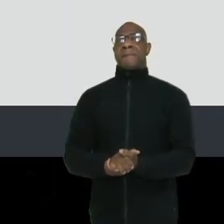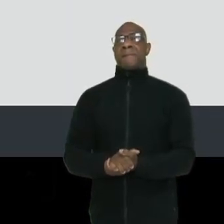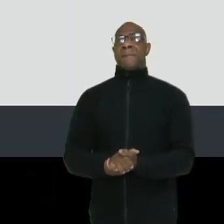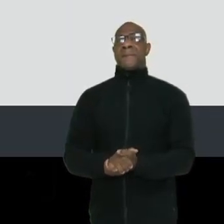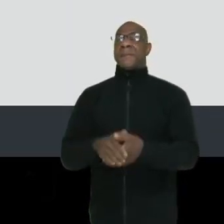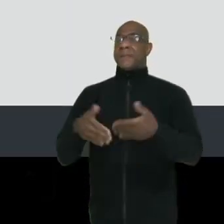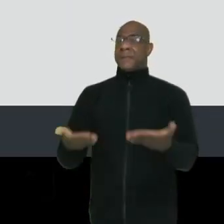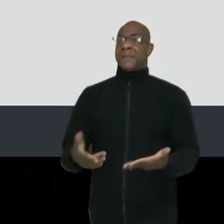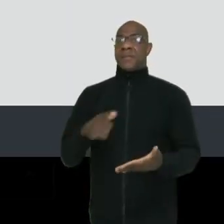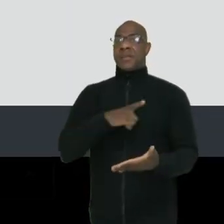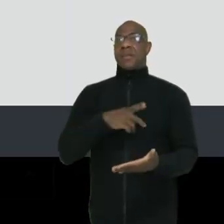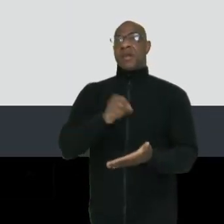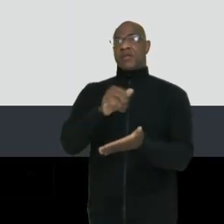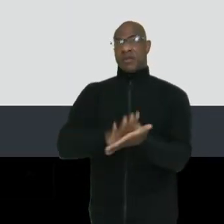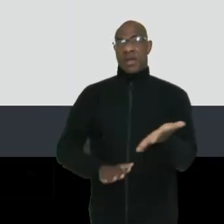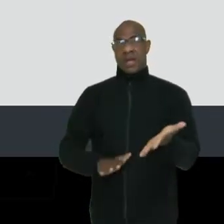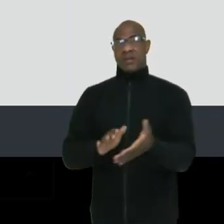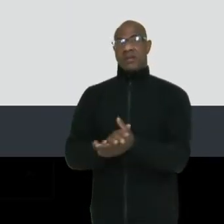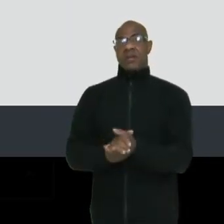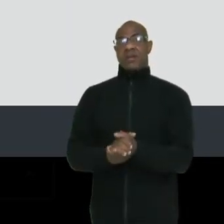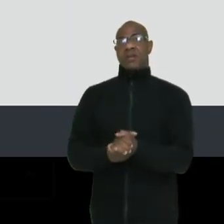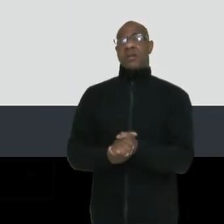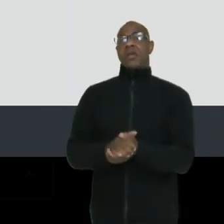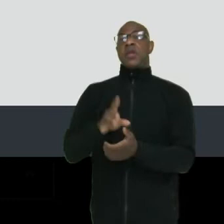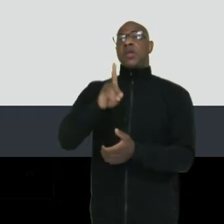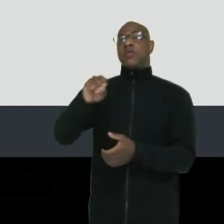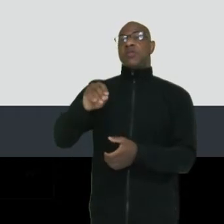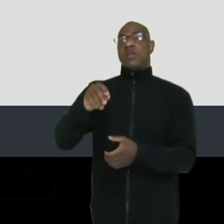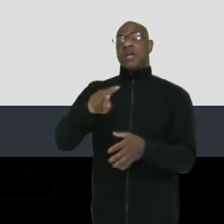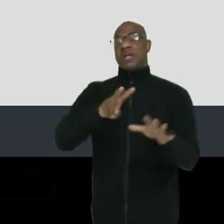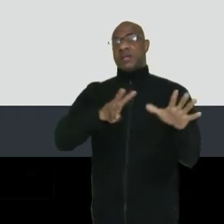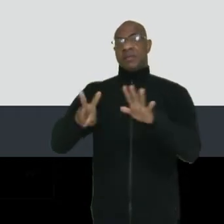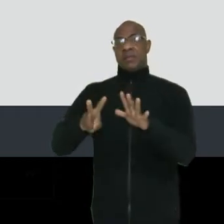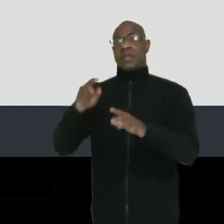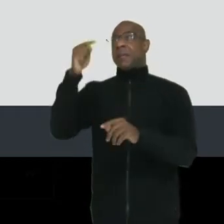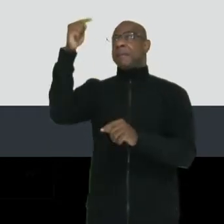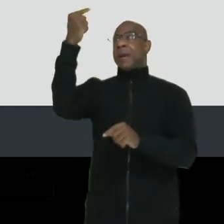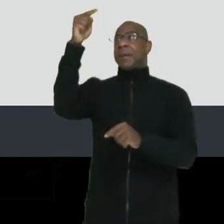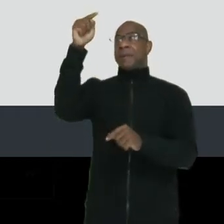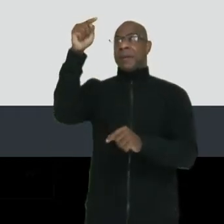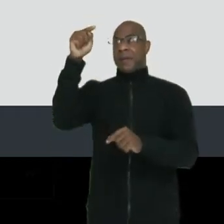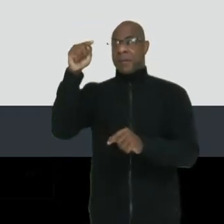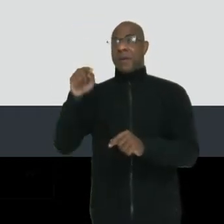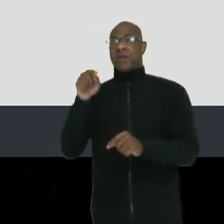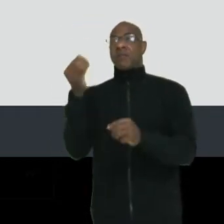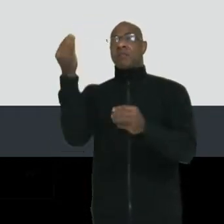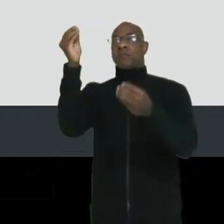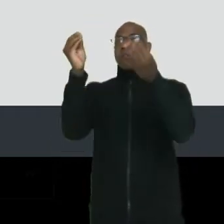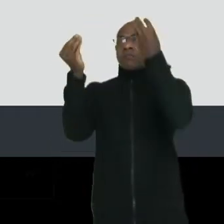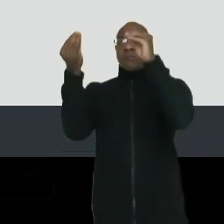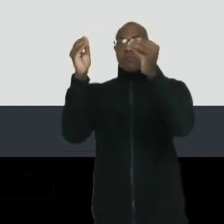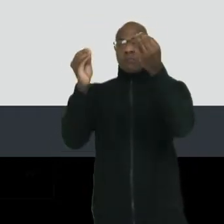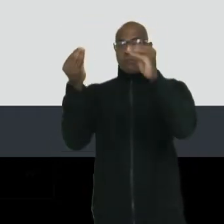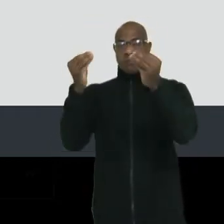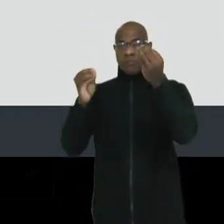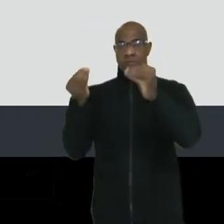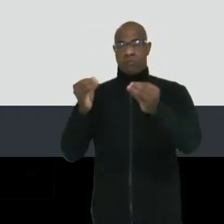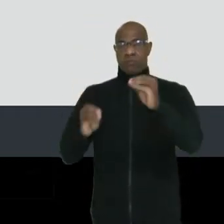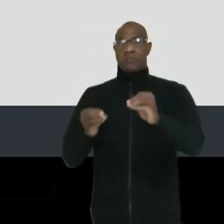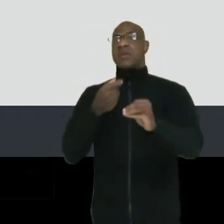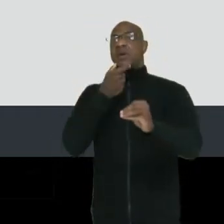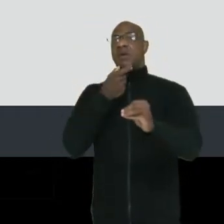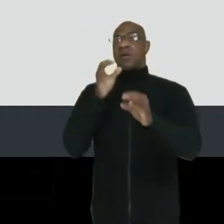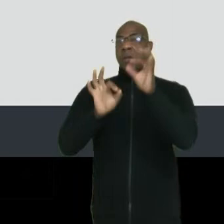Então, nós temos uma atividade sobre os dias da semana e nessa atividade vocês vão colocar os dias da semana